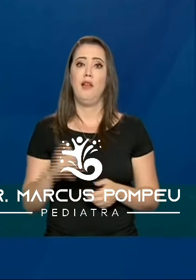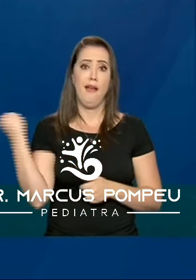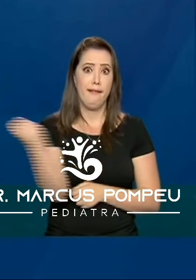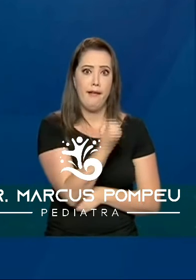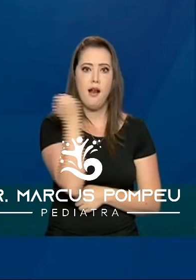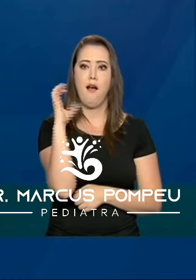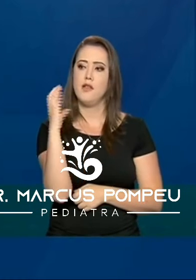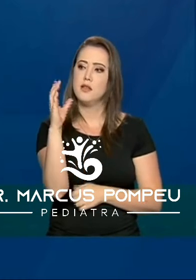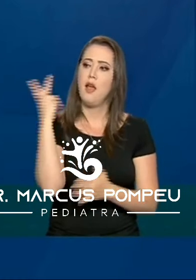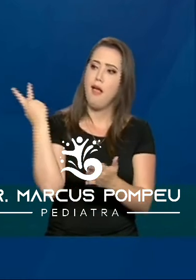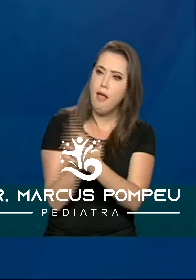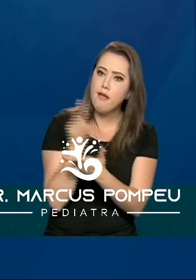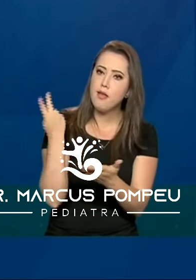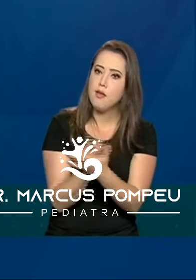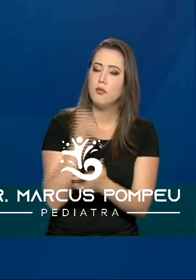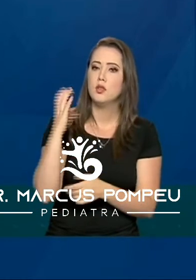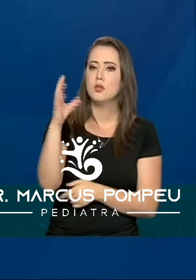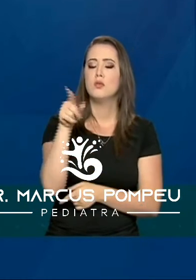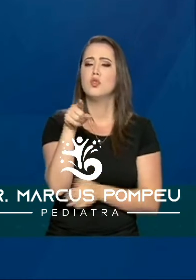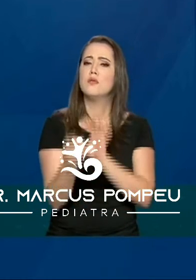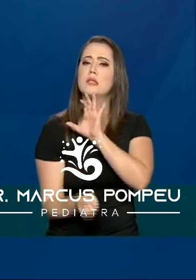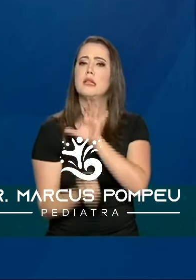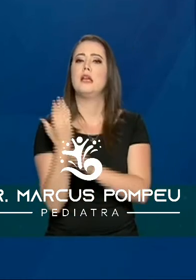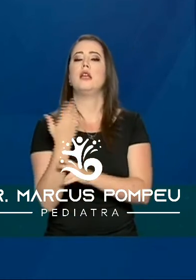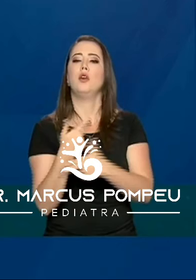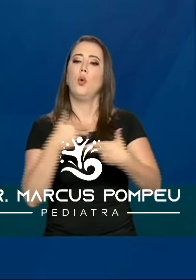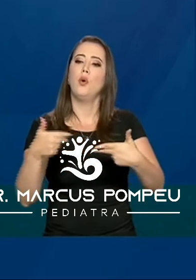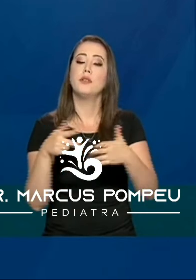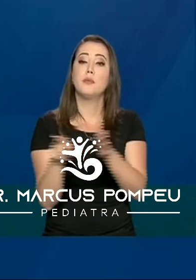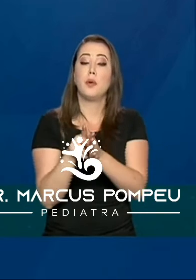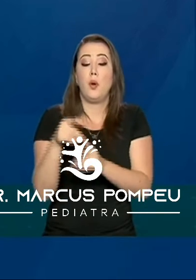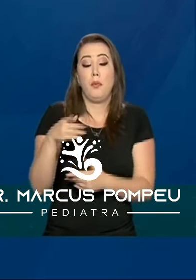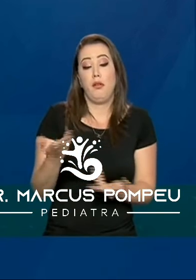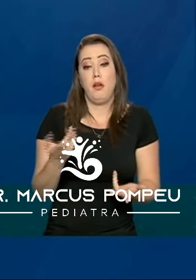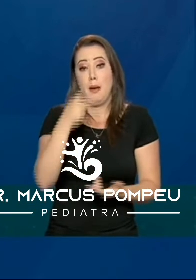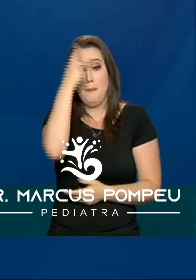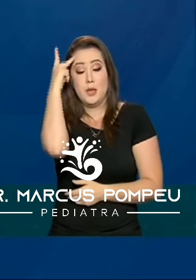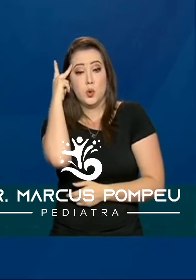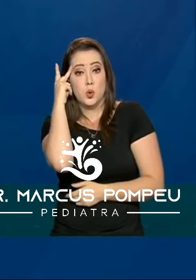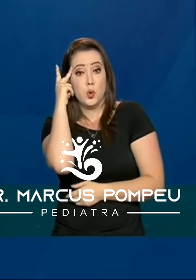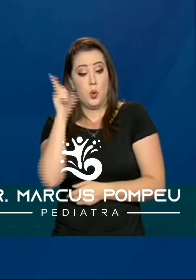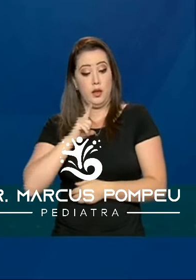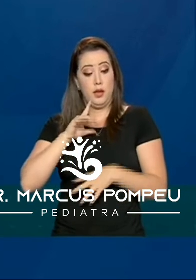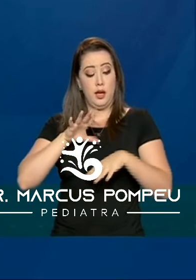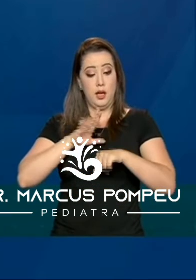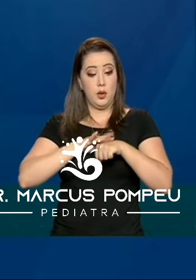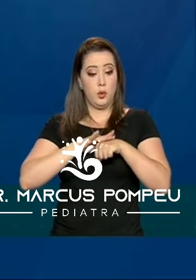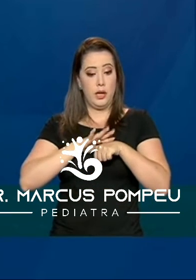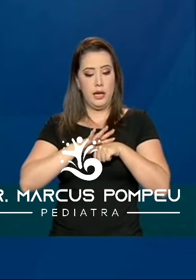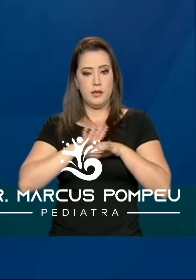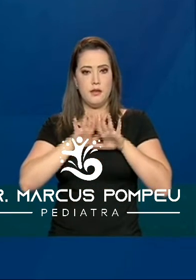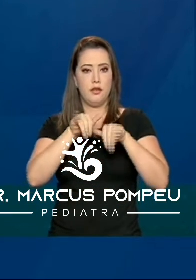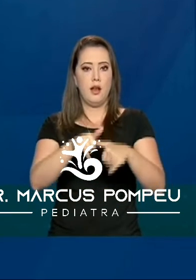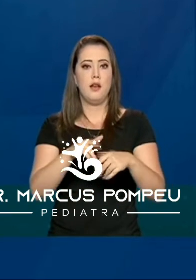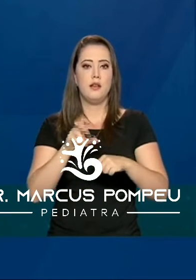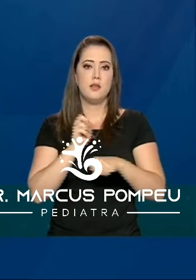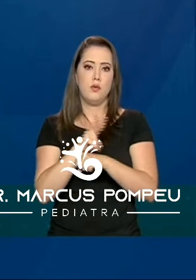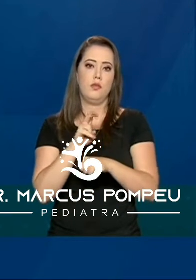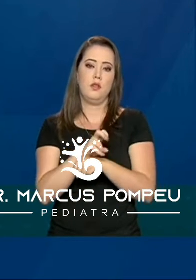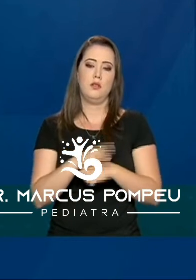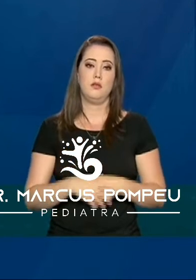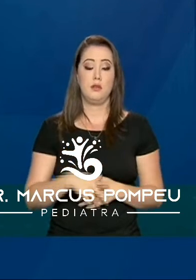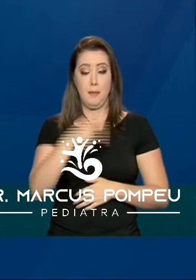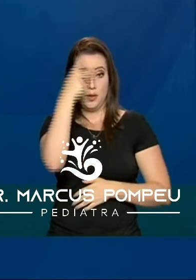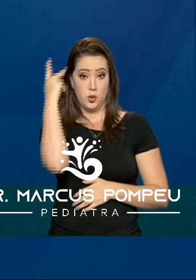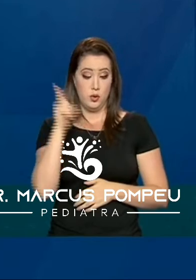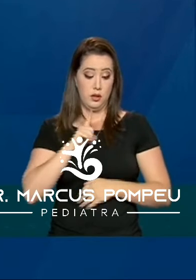científica, é um erro científico que você fabrica variantes. A pessoa que tem a doença mata o vírus. A pessoa que tem a doença elimina